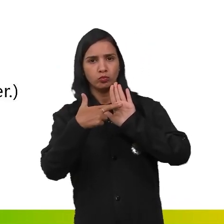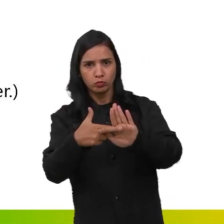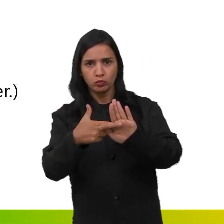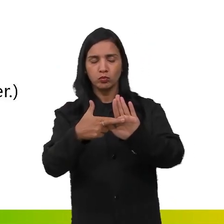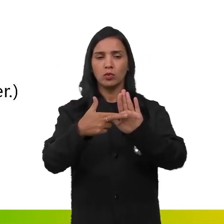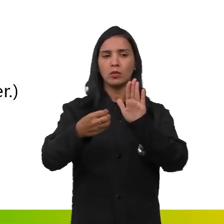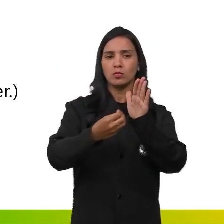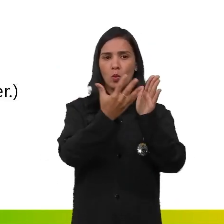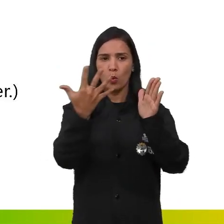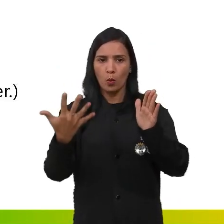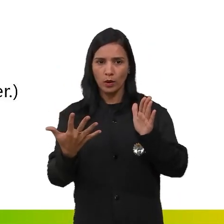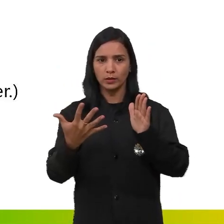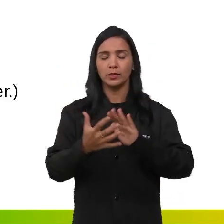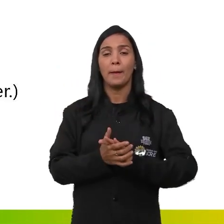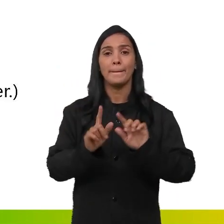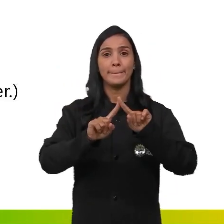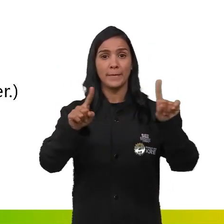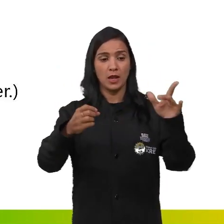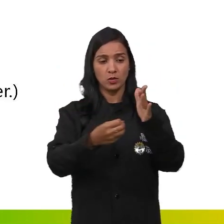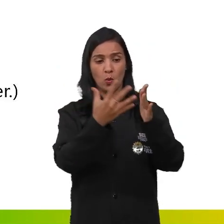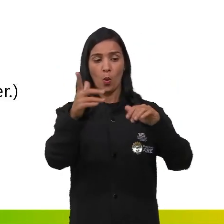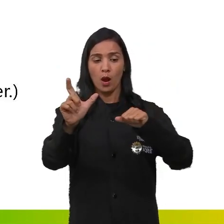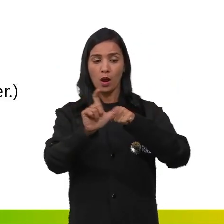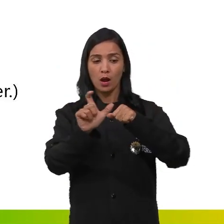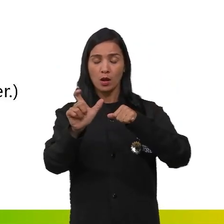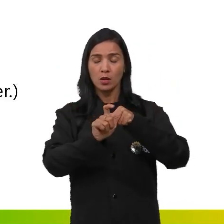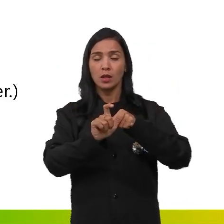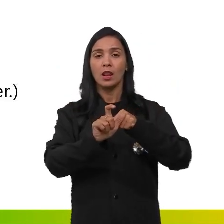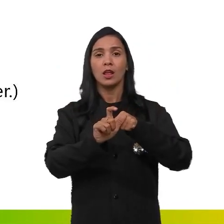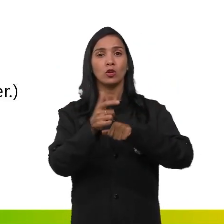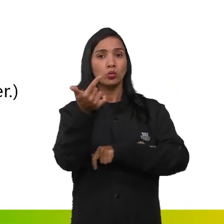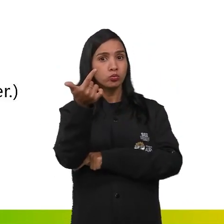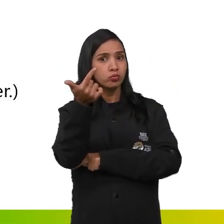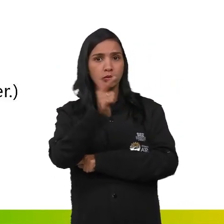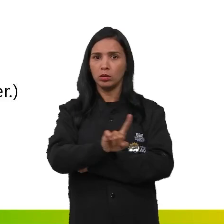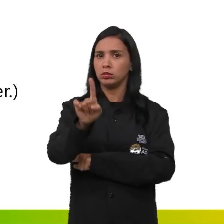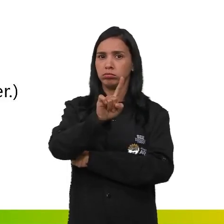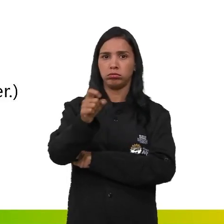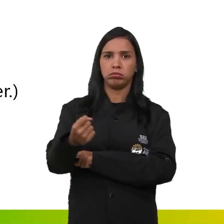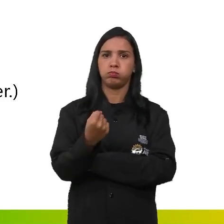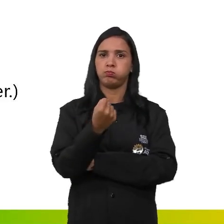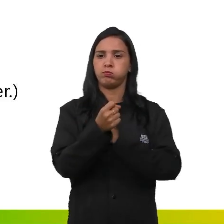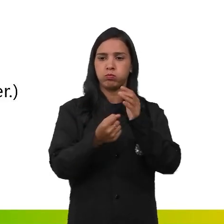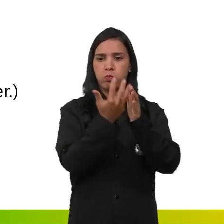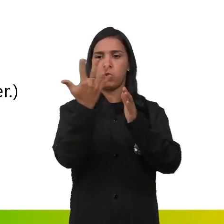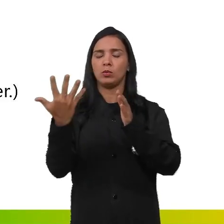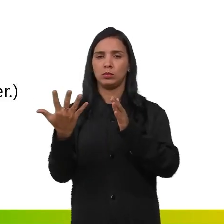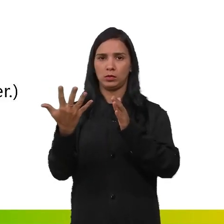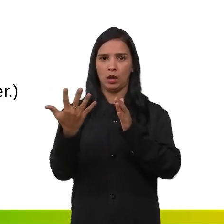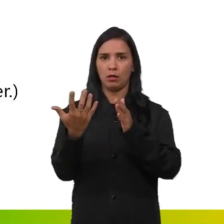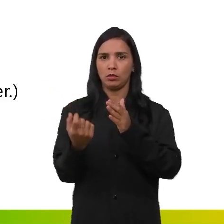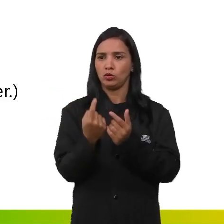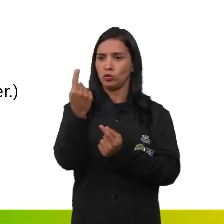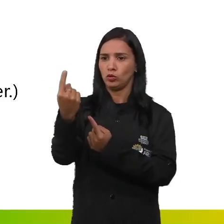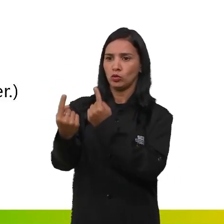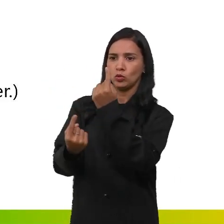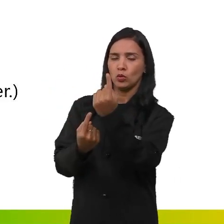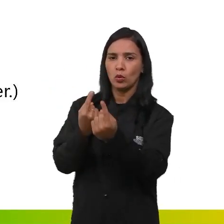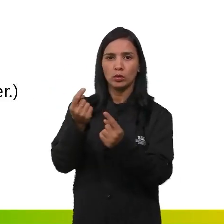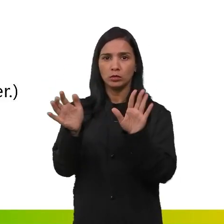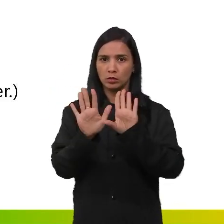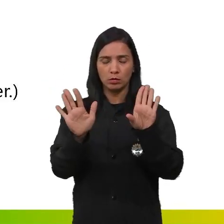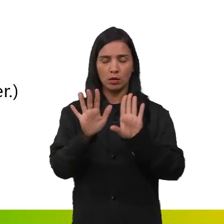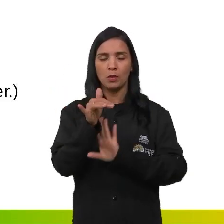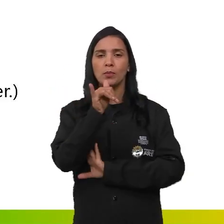Usado para quantificar substantivos incontáveis que não podem ser contados individualmente.